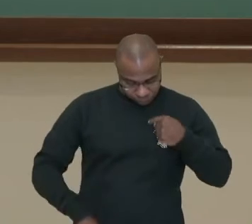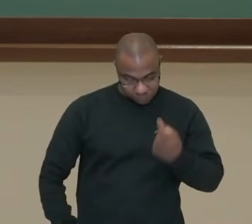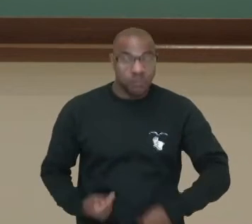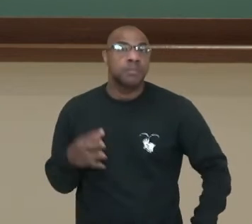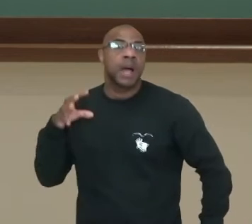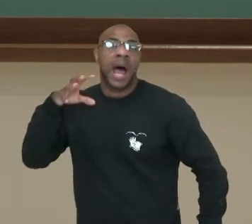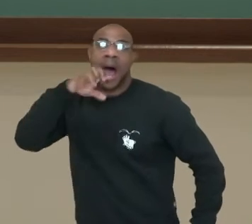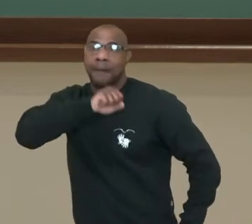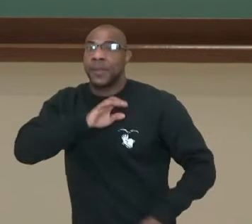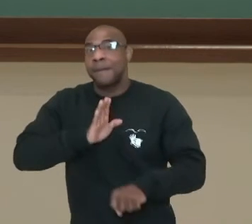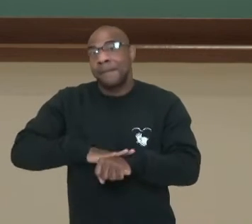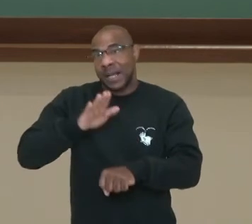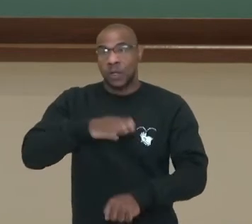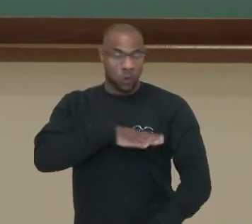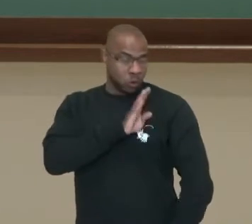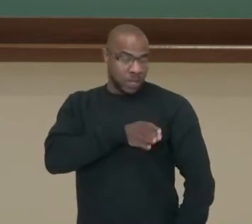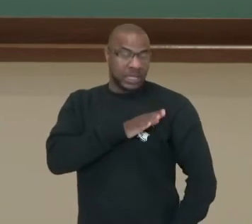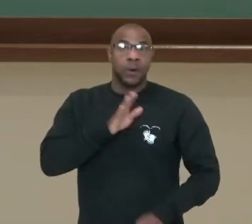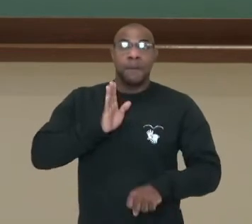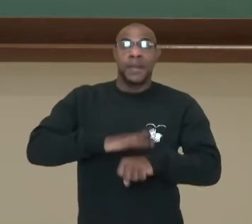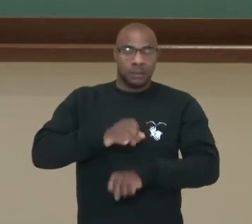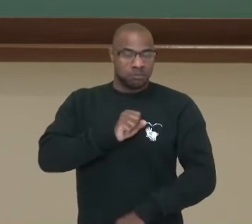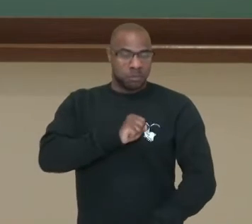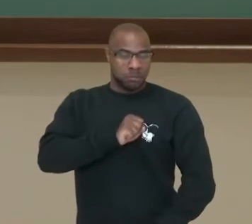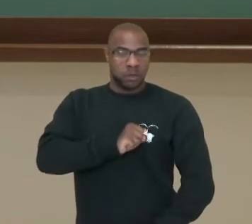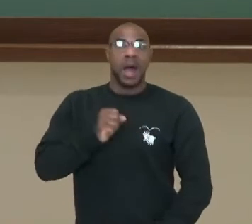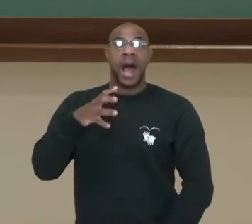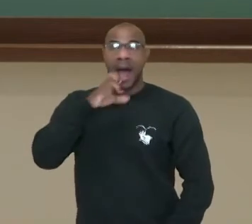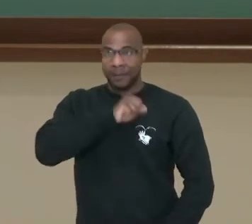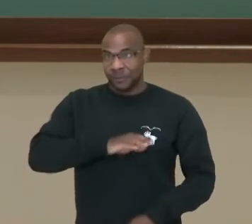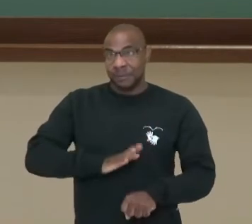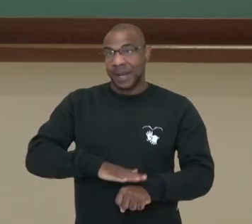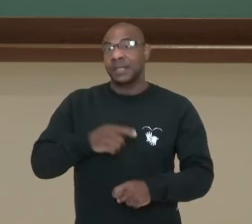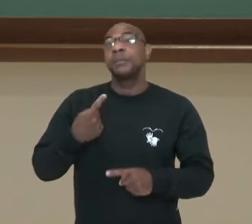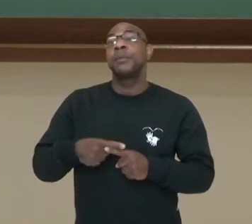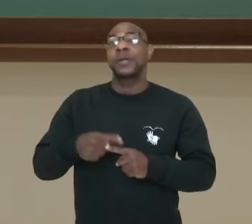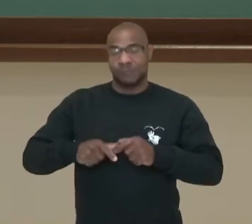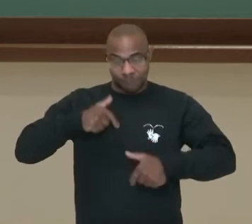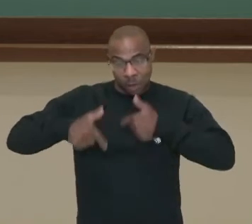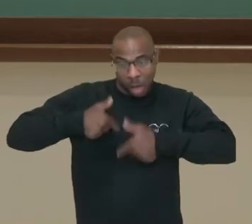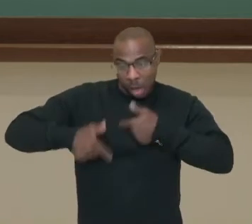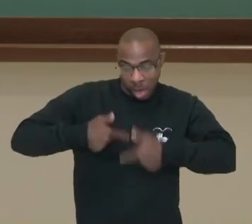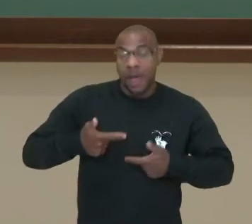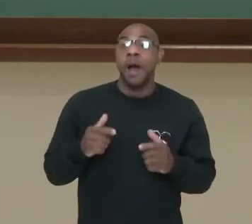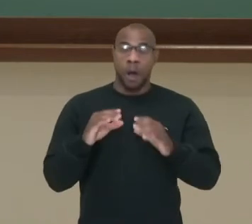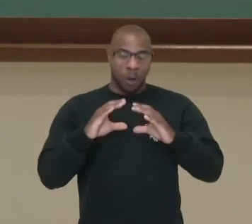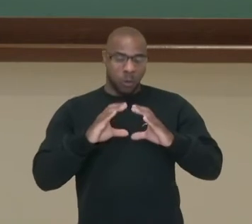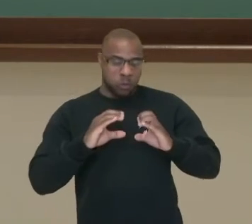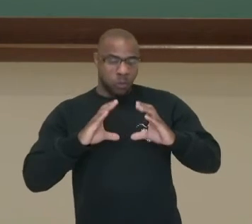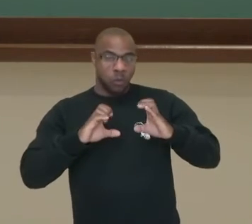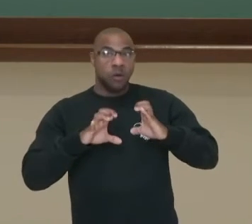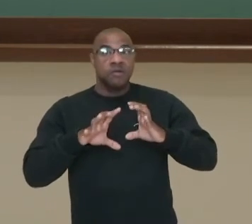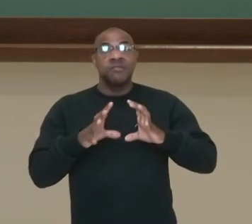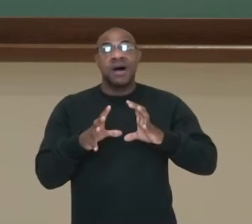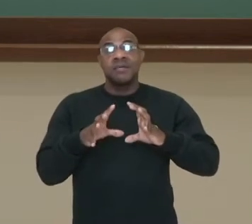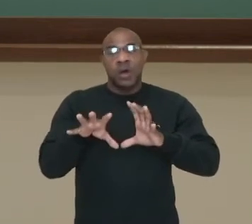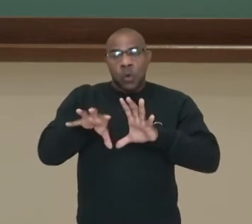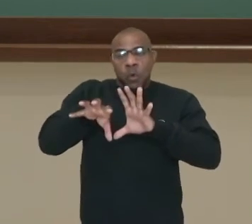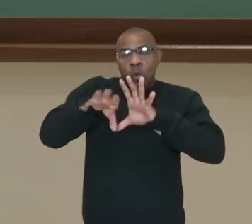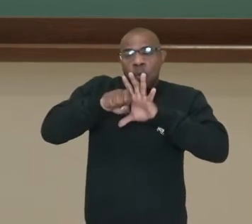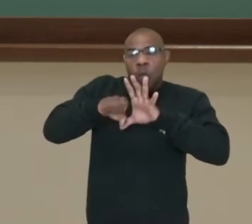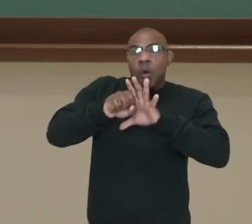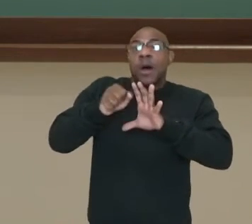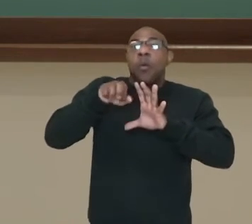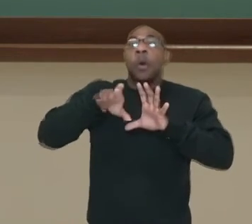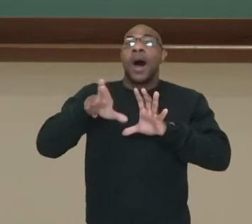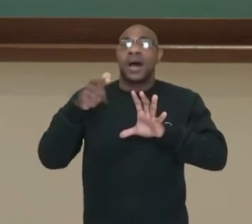então o coração vai bater mais rápido e com isso, né, por consequência, o pulmão também, ele vai puxar ar com mais